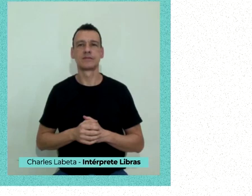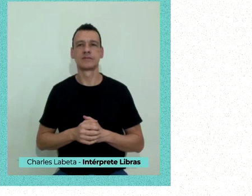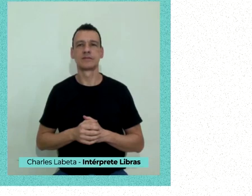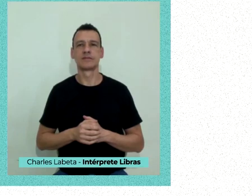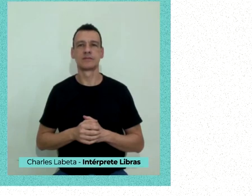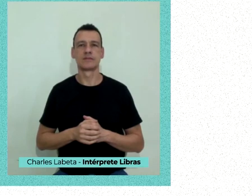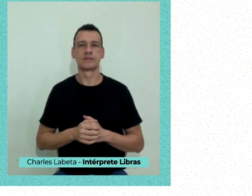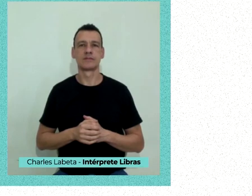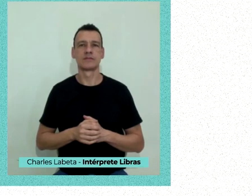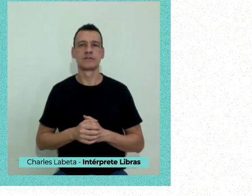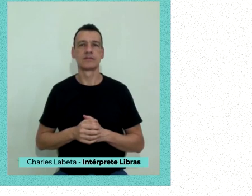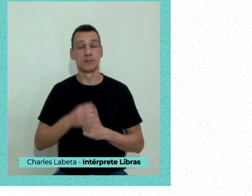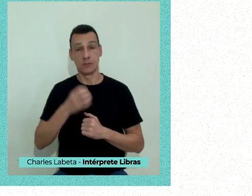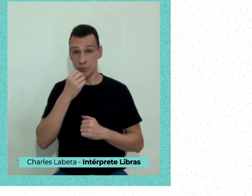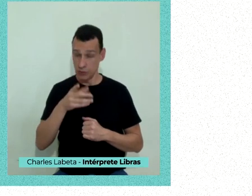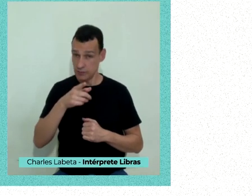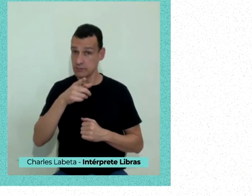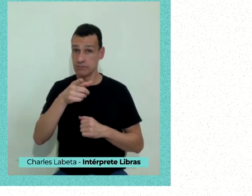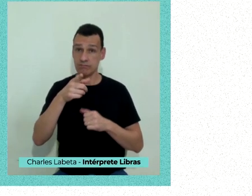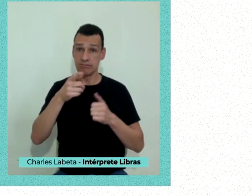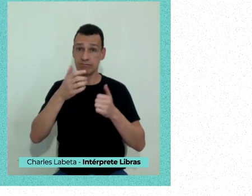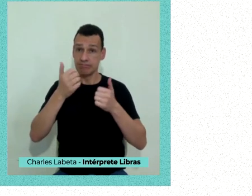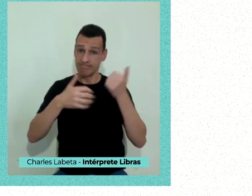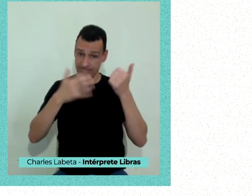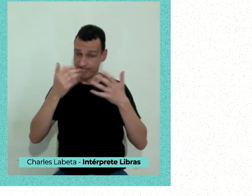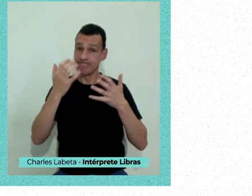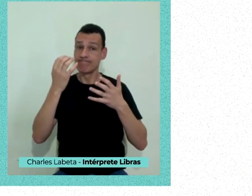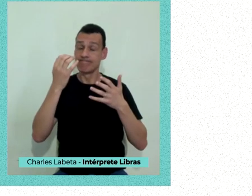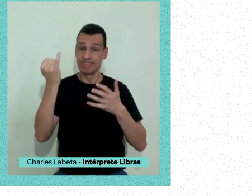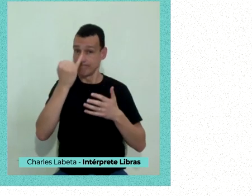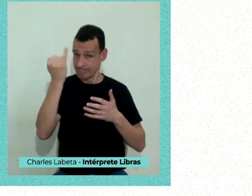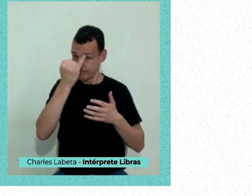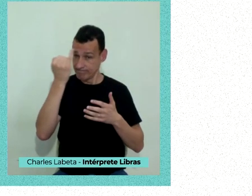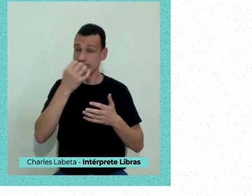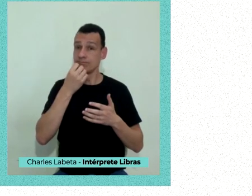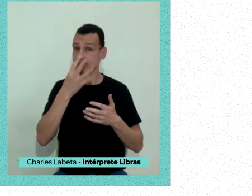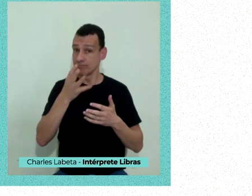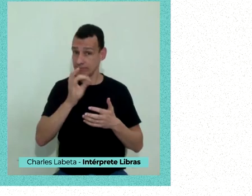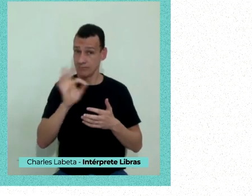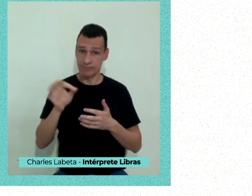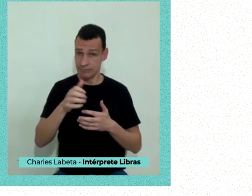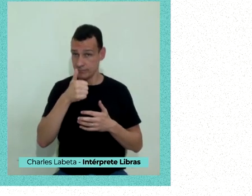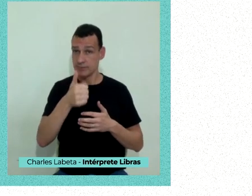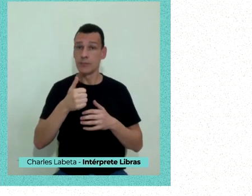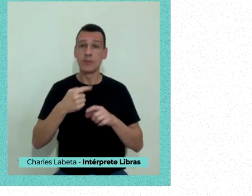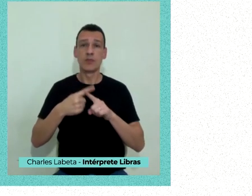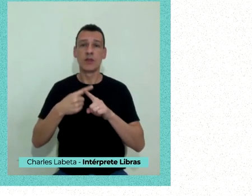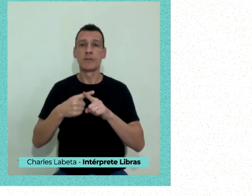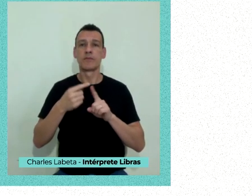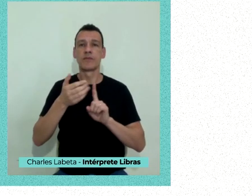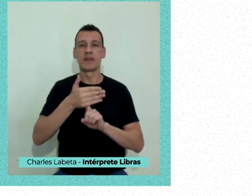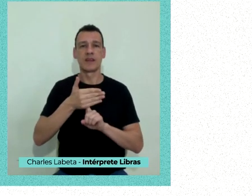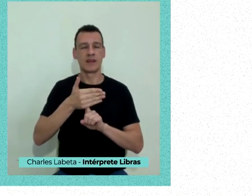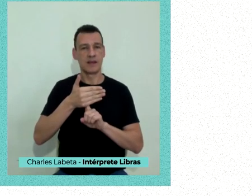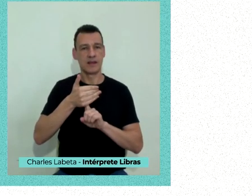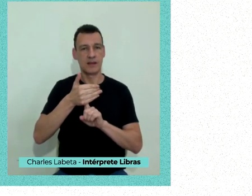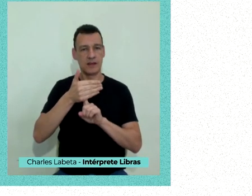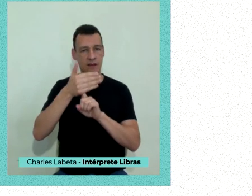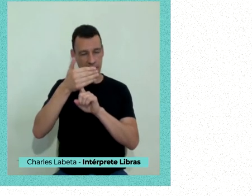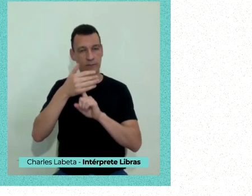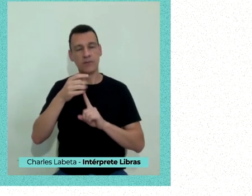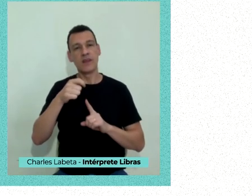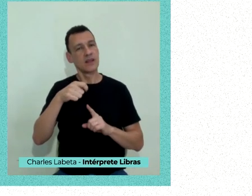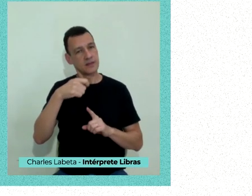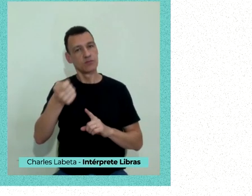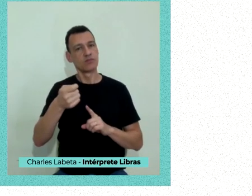que nós estamos vivendo, que a tecnologia, na verdade, se tornou algo que nos liga